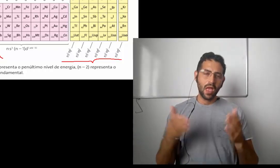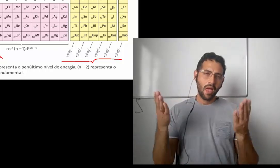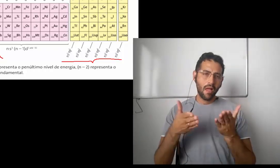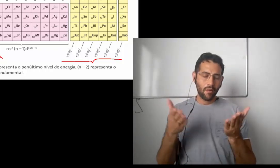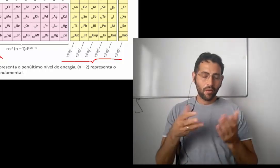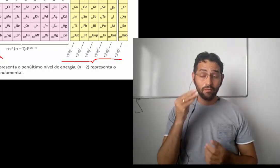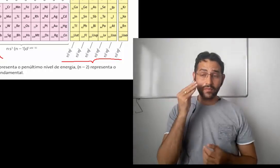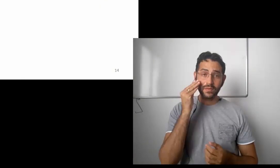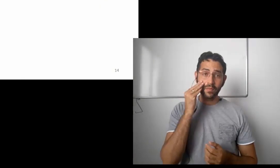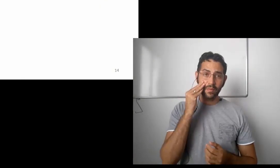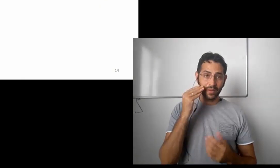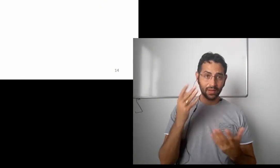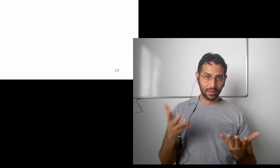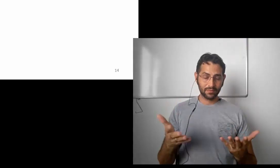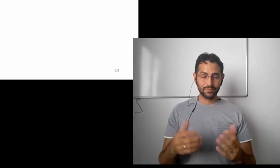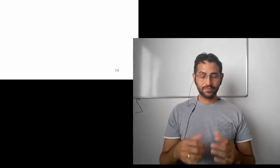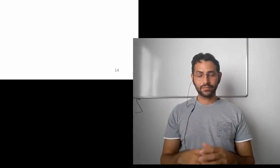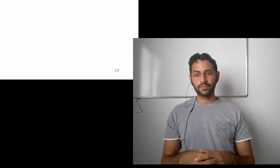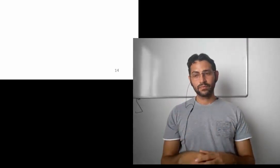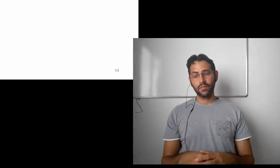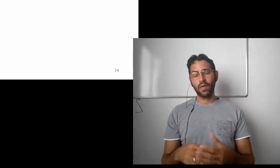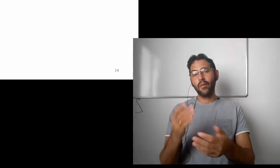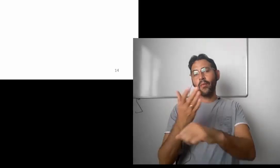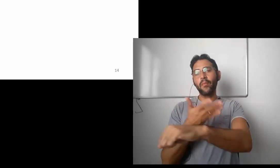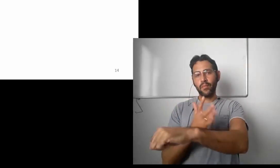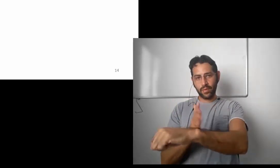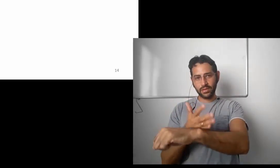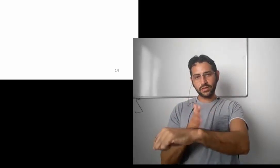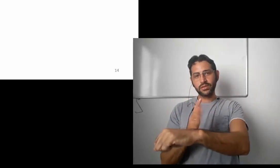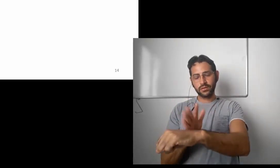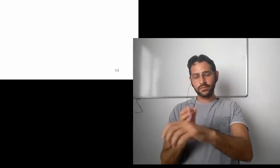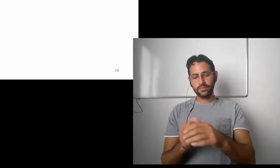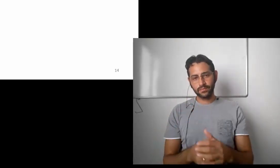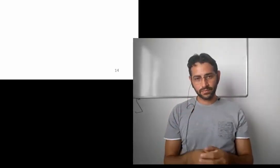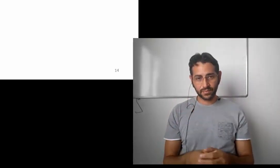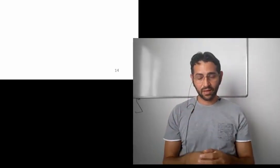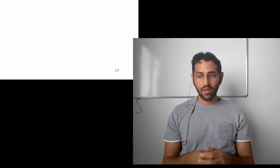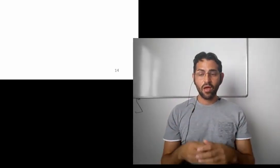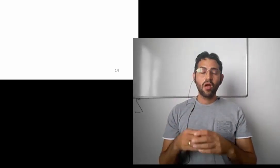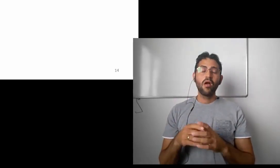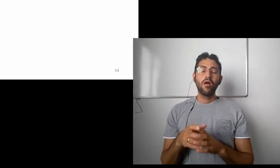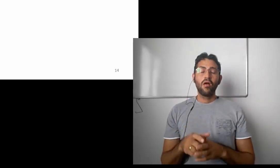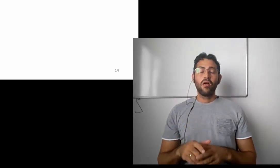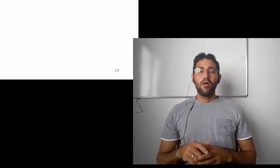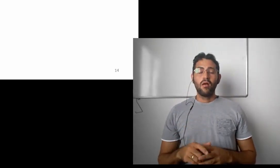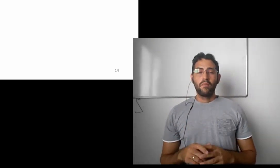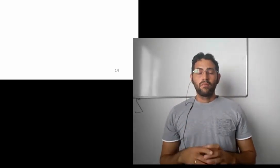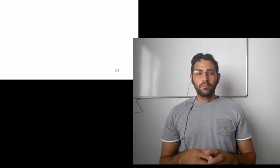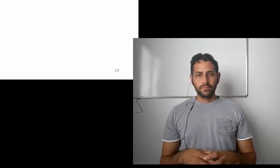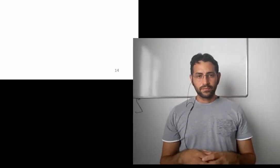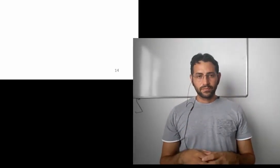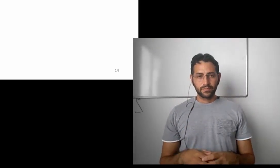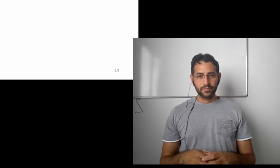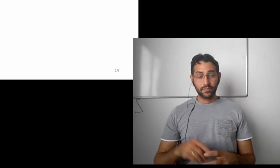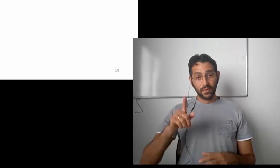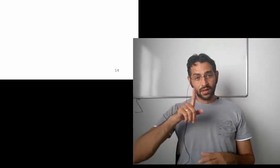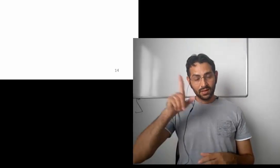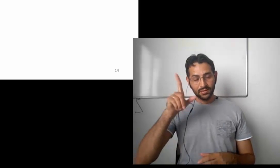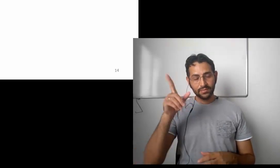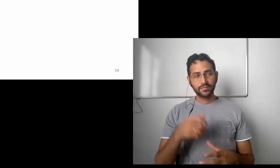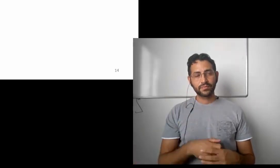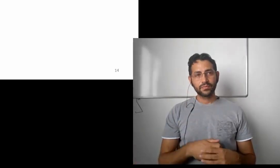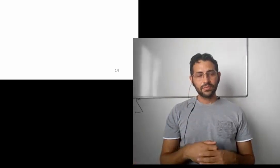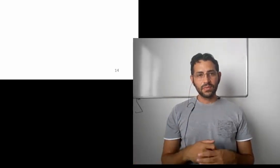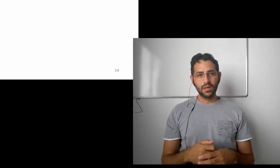Vamos lá. Eu vou fazer, entendem mais ou menos como é feito, e aí tentam fazer o